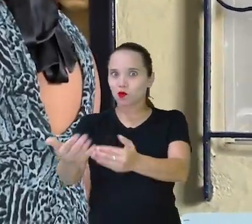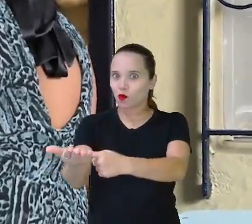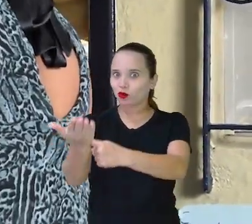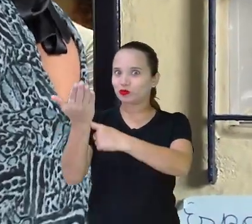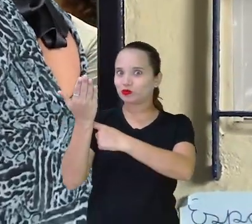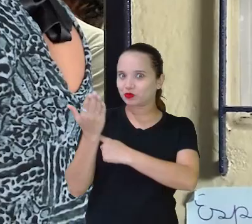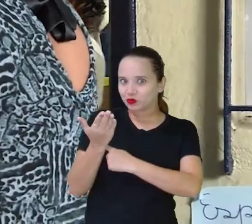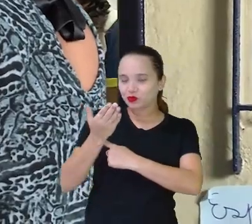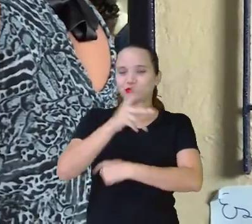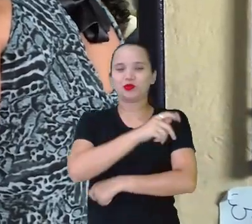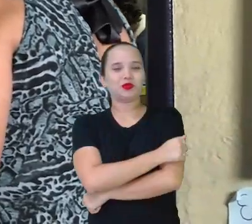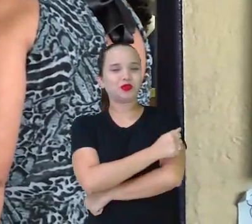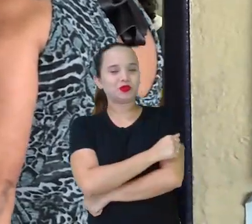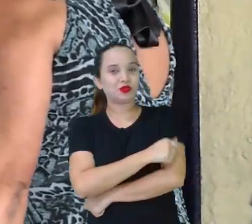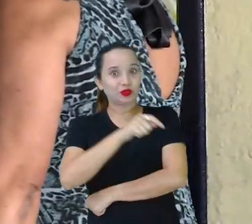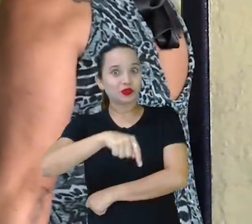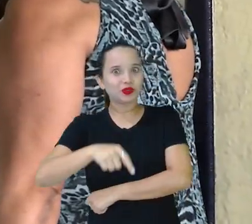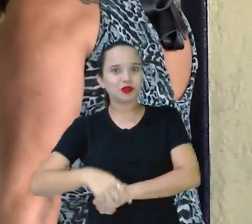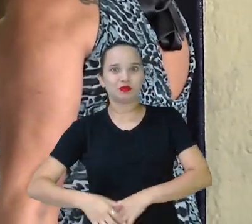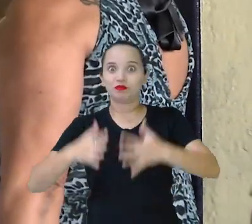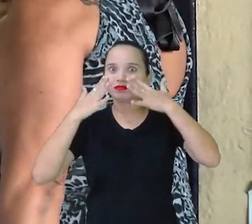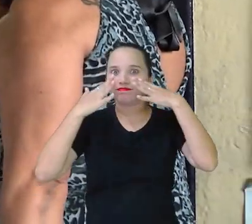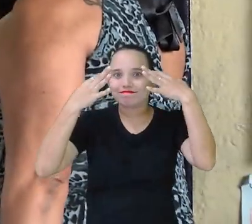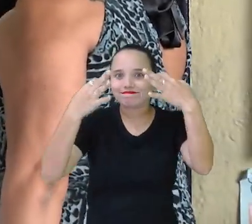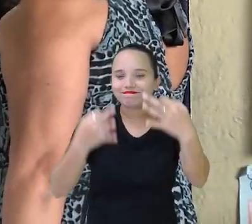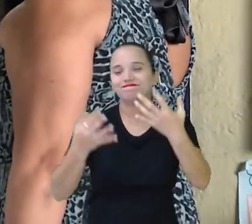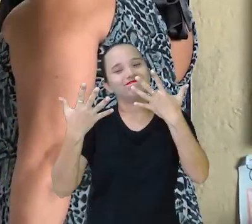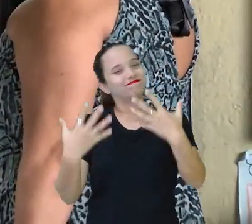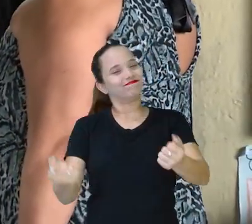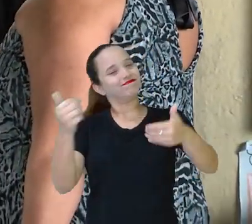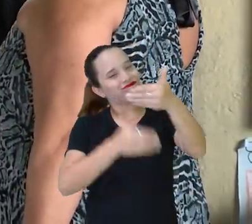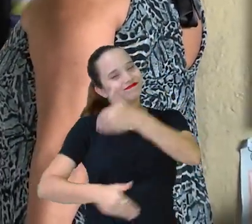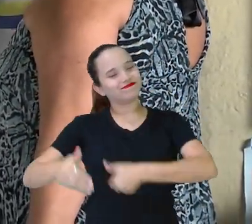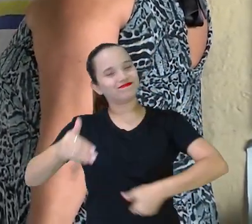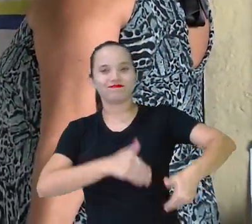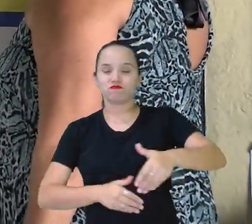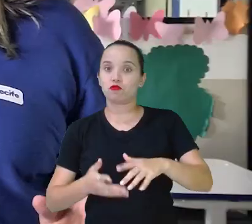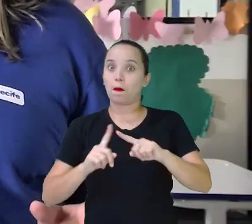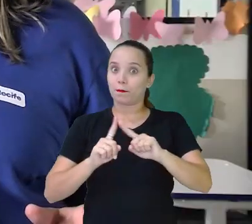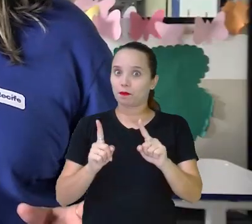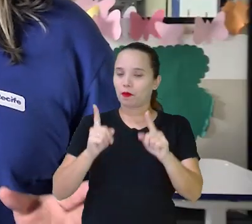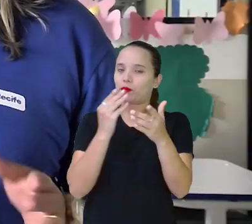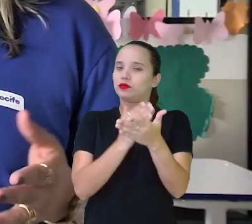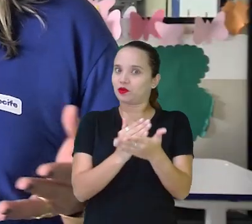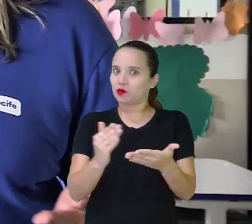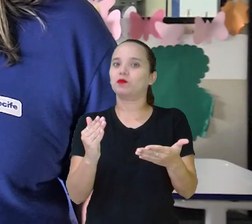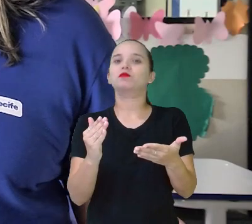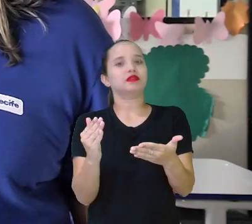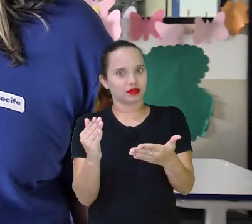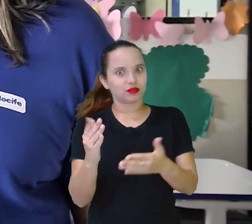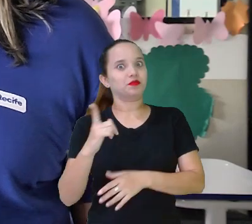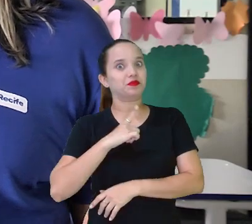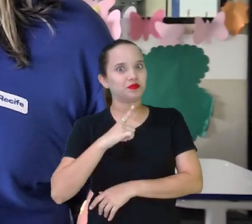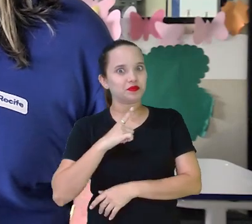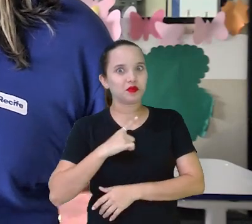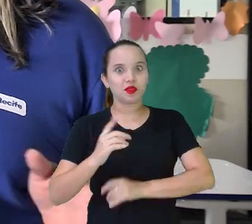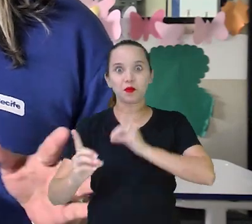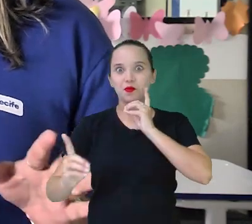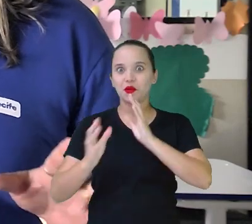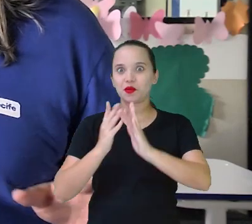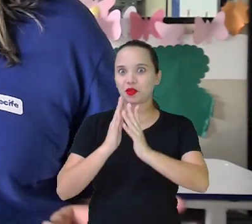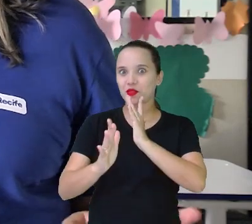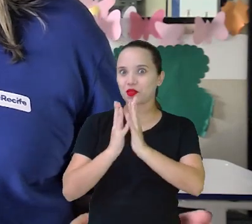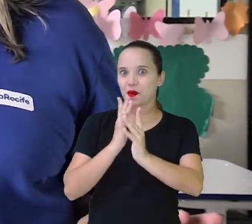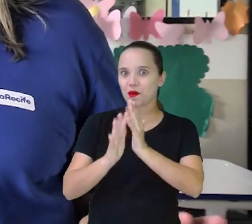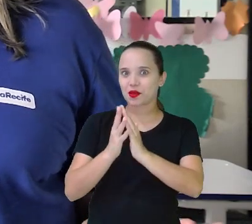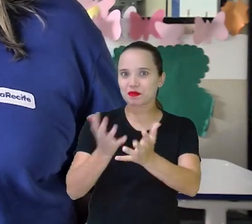da Escola Novo Horizonte. Fica bem atento e vamos participar. E para começar, tem uma dinâmica aí que eu